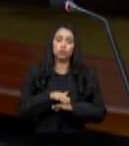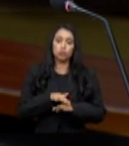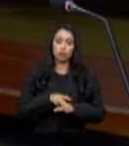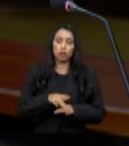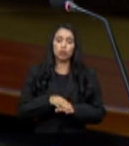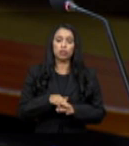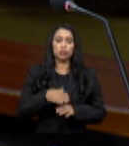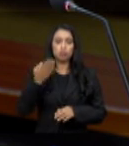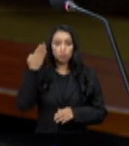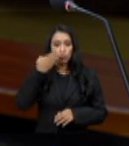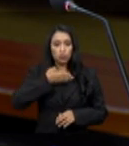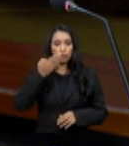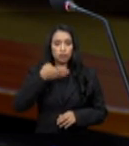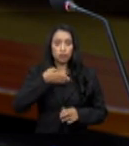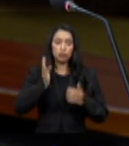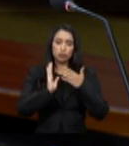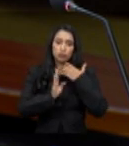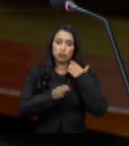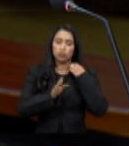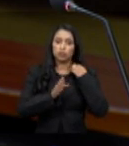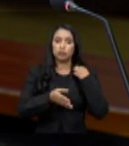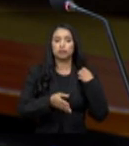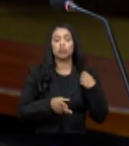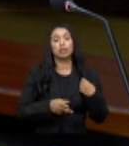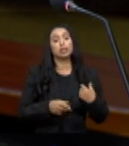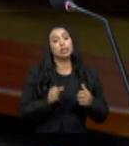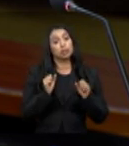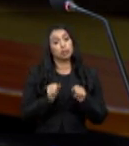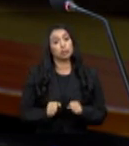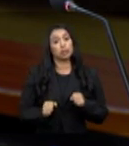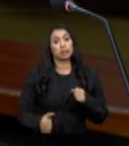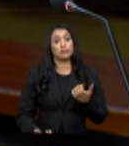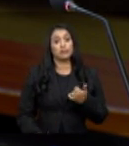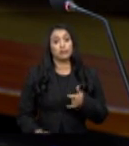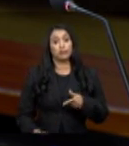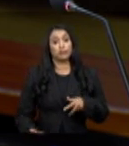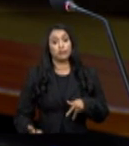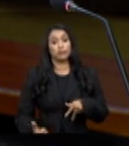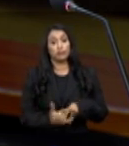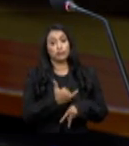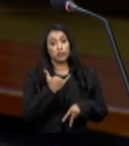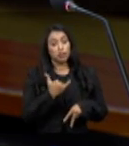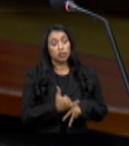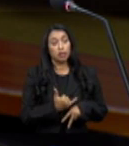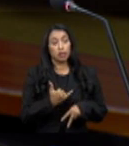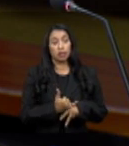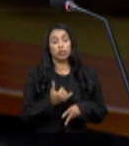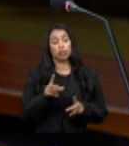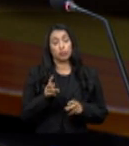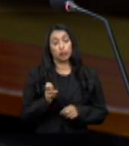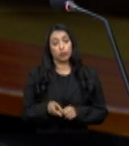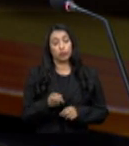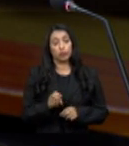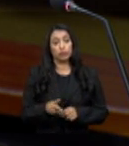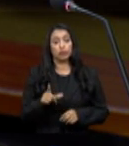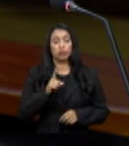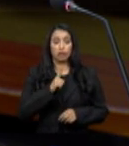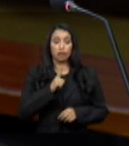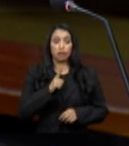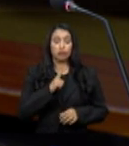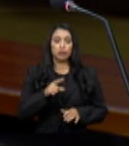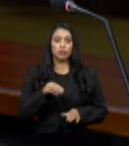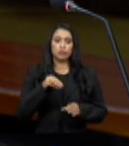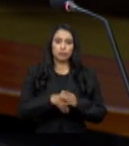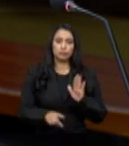testadas e que são potencialmente as maiores vítimas do vírus bem como com legitimidade e